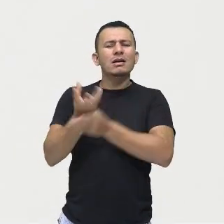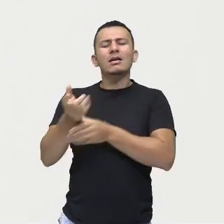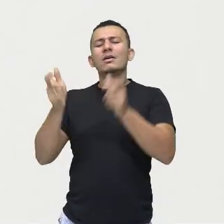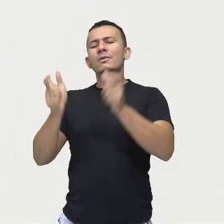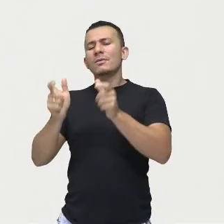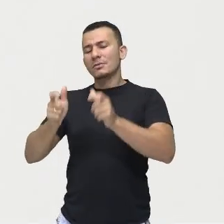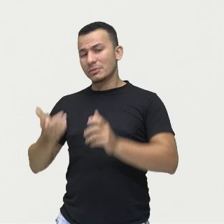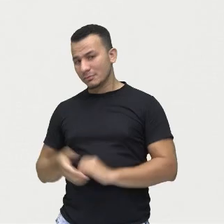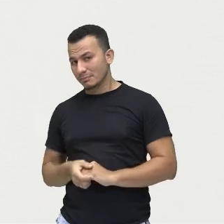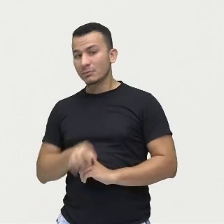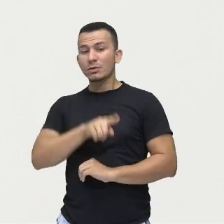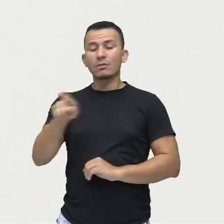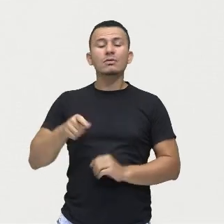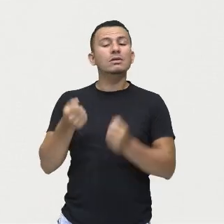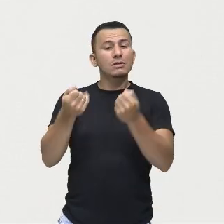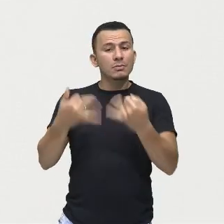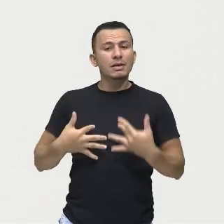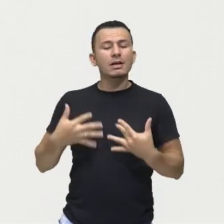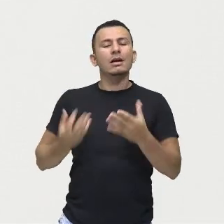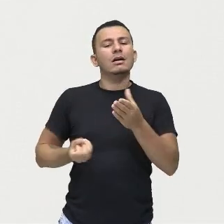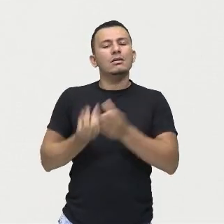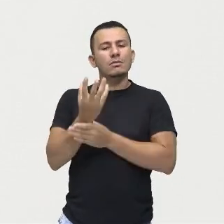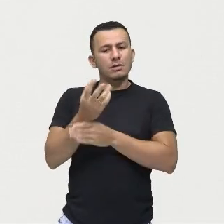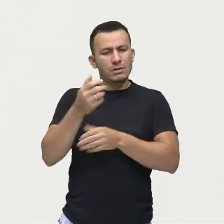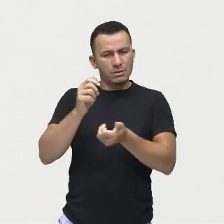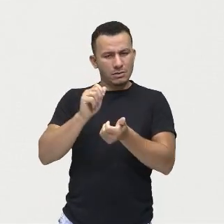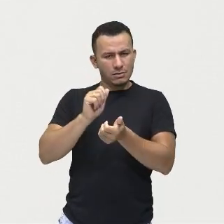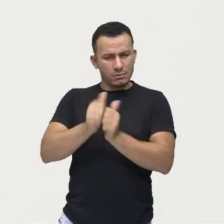surgiu? Descreva a origem desse esporte.